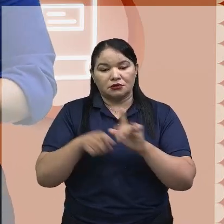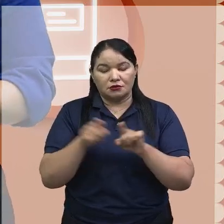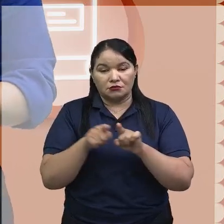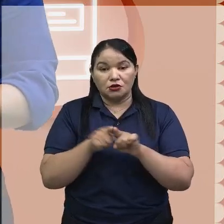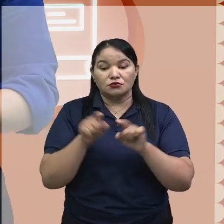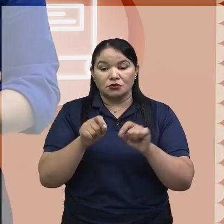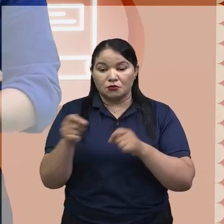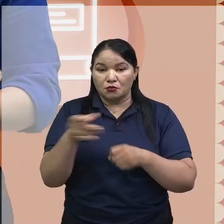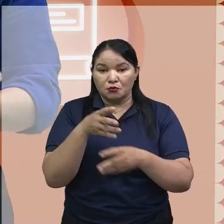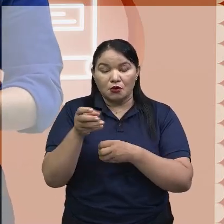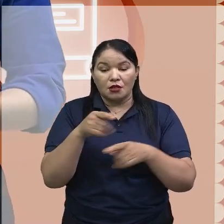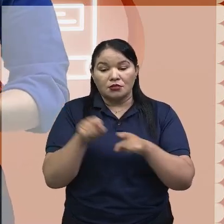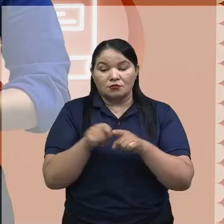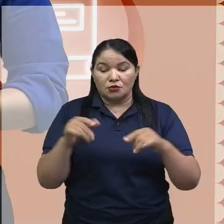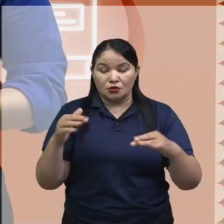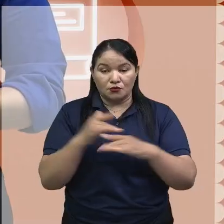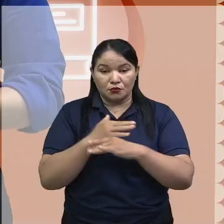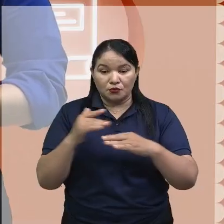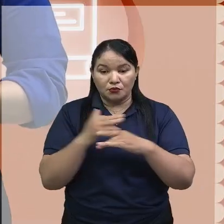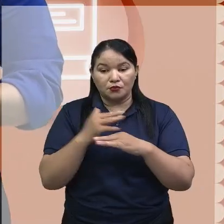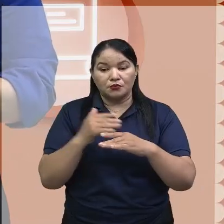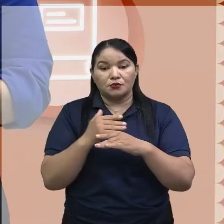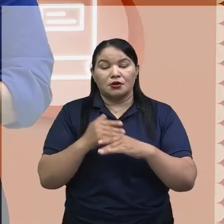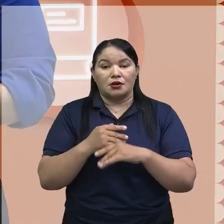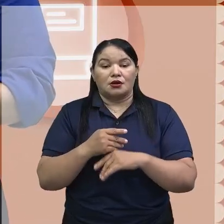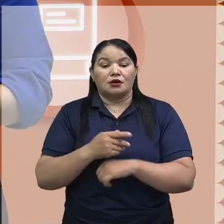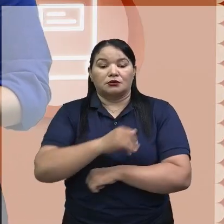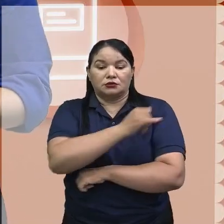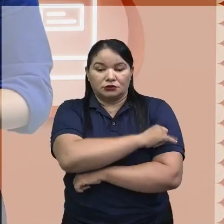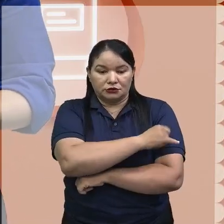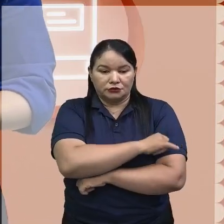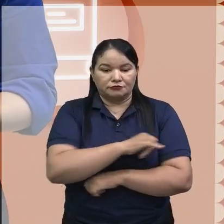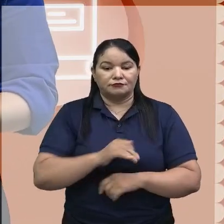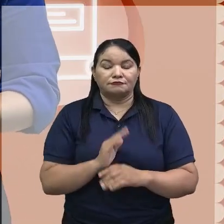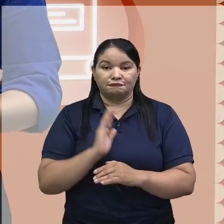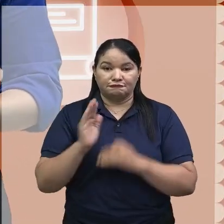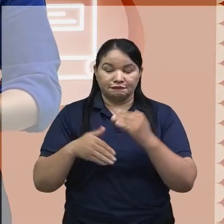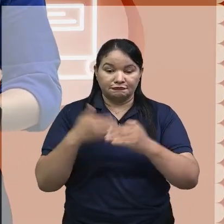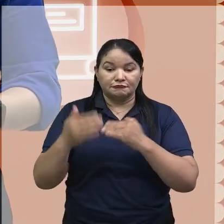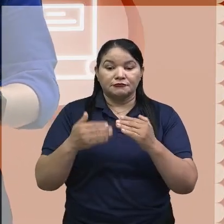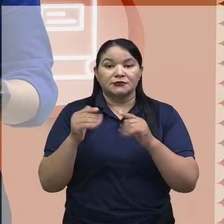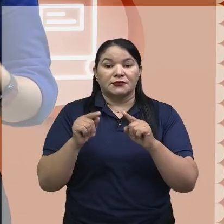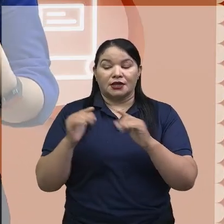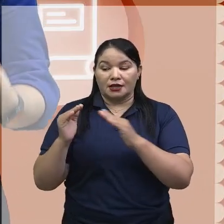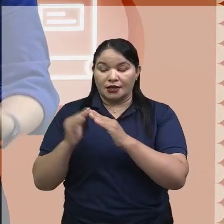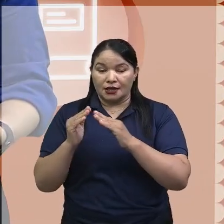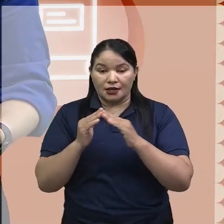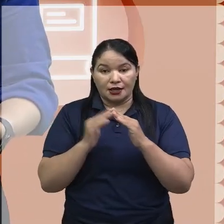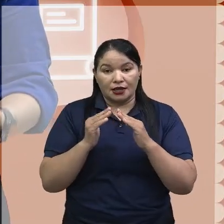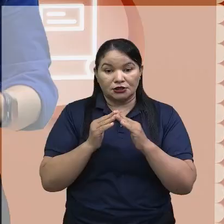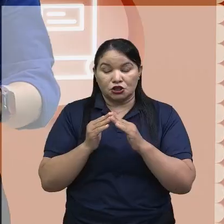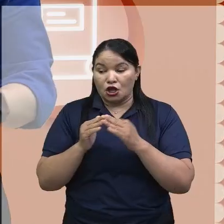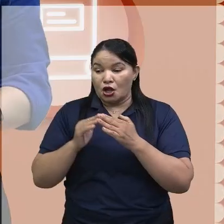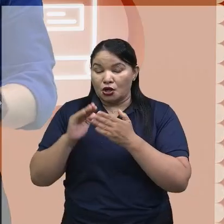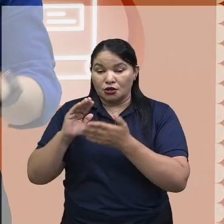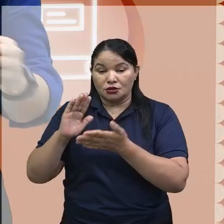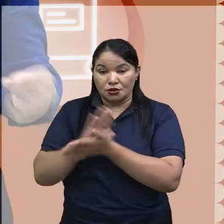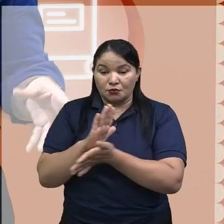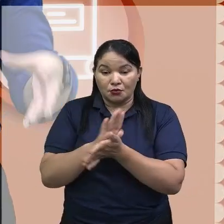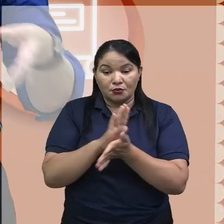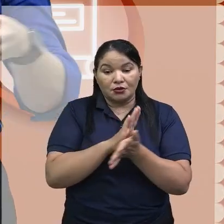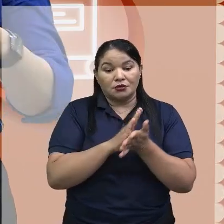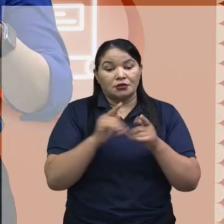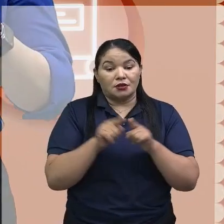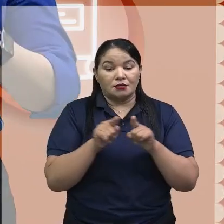e urbanização do Rio de Janeiro, que vai levar à demolição de casebres e cortiços existentes